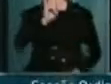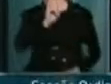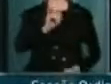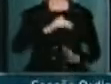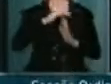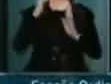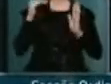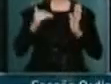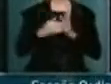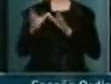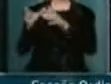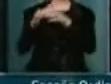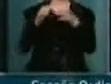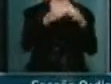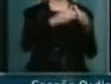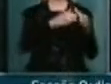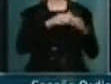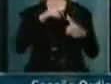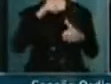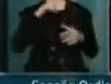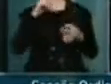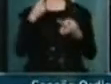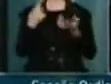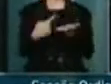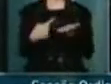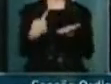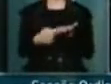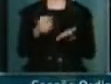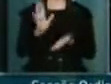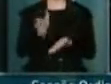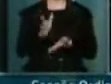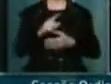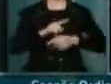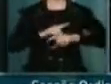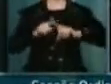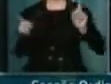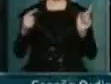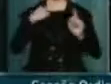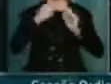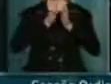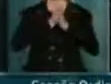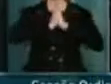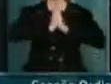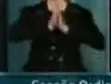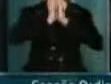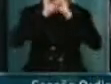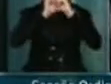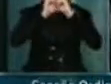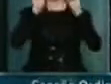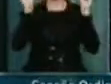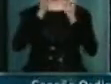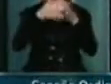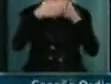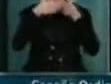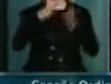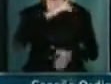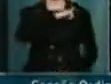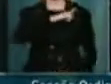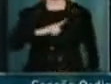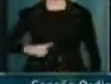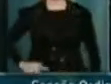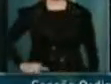Todos os partidos estão de acordo, mas nós fizemos um apelo especial ao governo